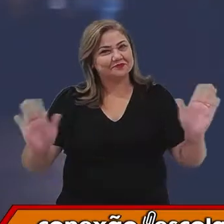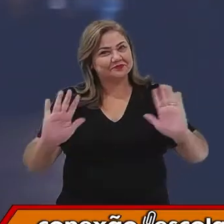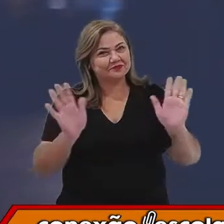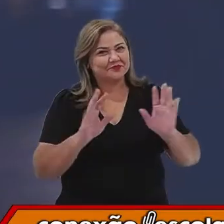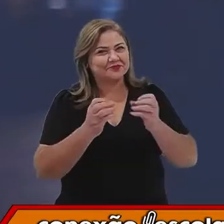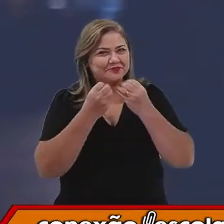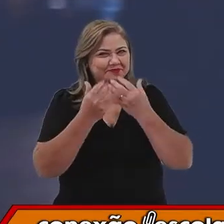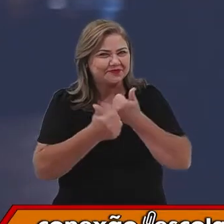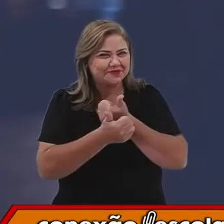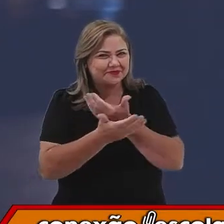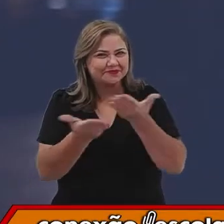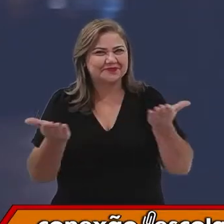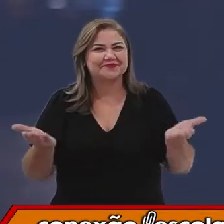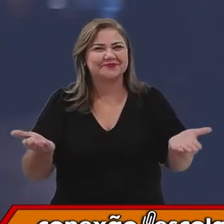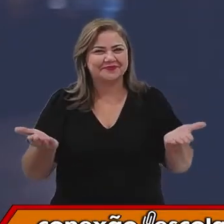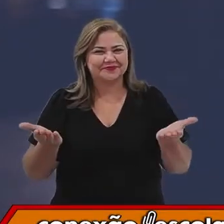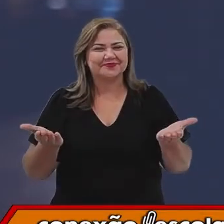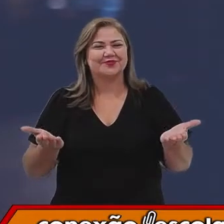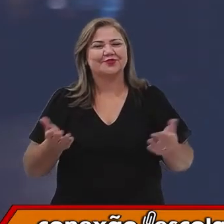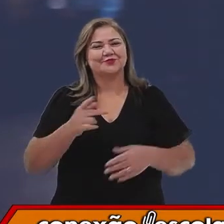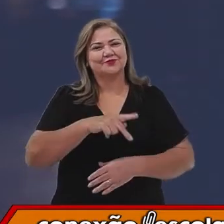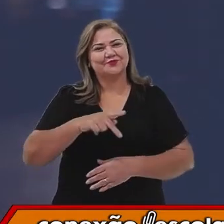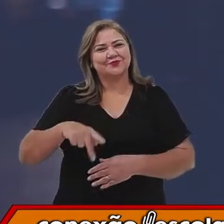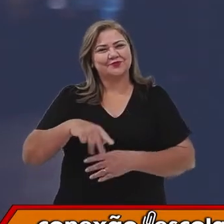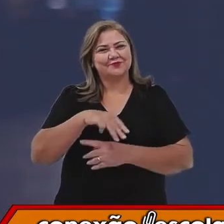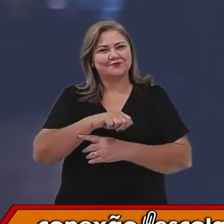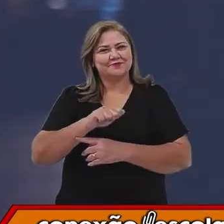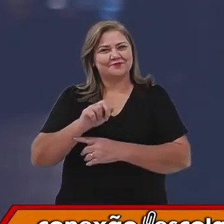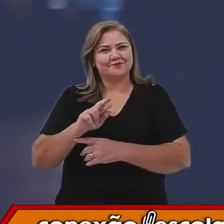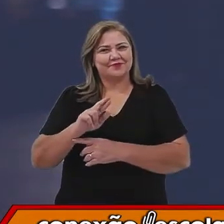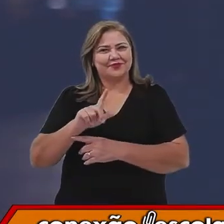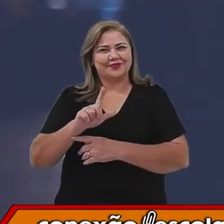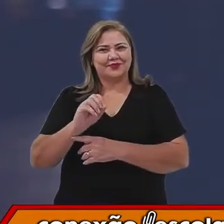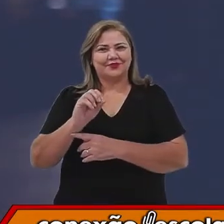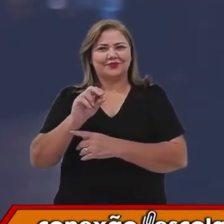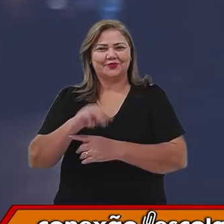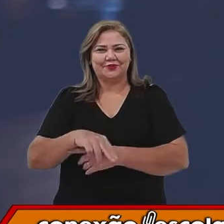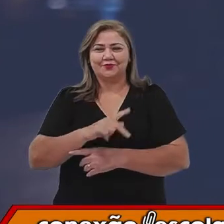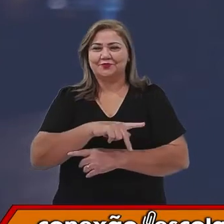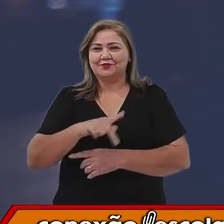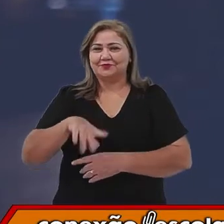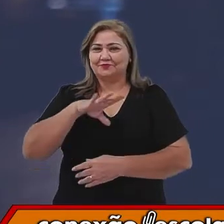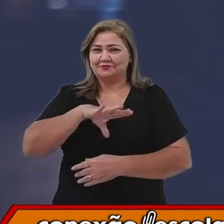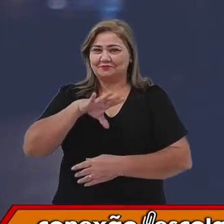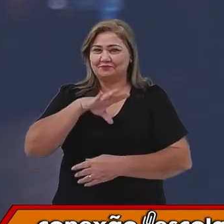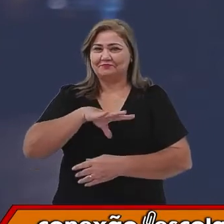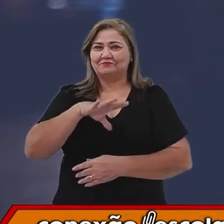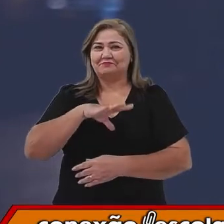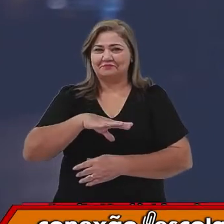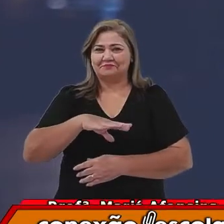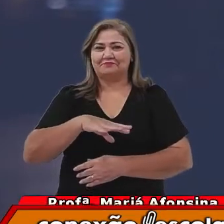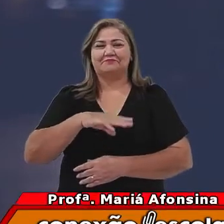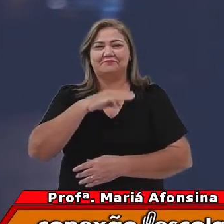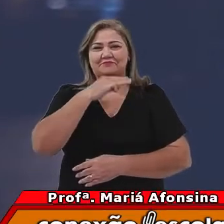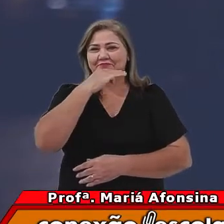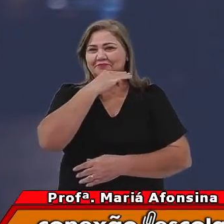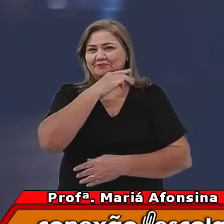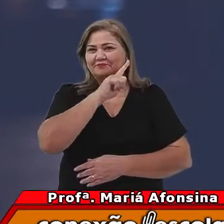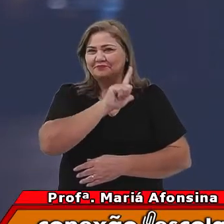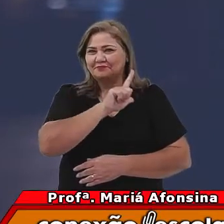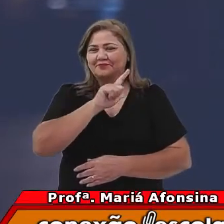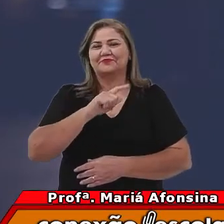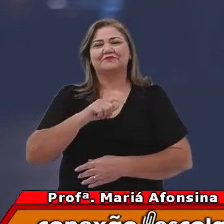Olá, tudo bem com vocês? Eu sou o professor Marlon, professor de língua portuguesa, e estou aqui com a nossa queridíssima